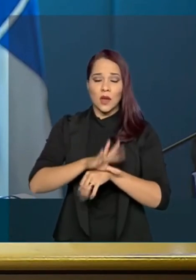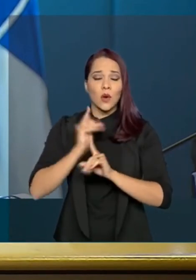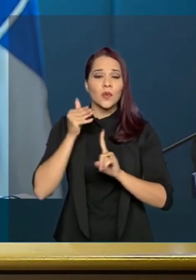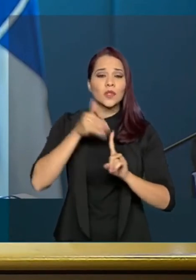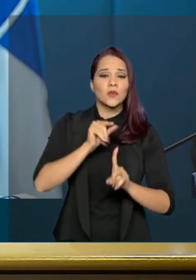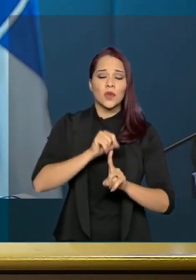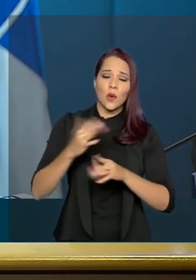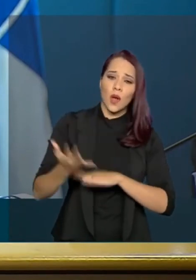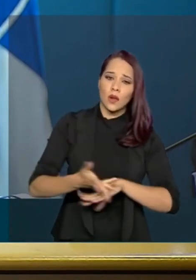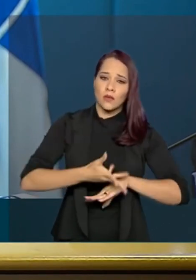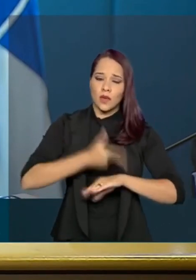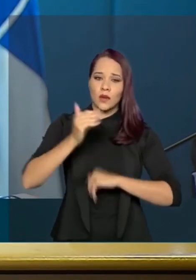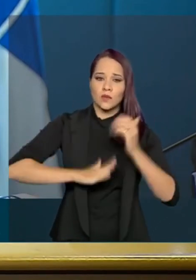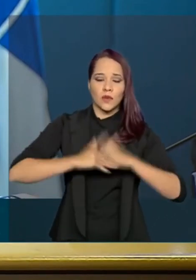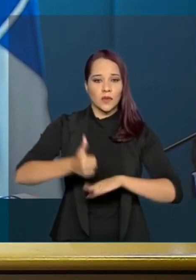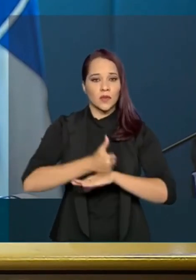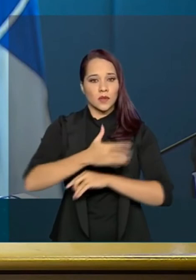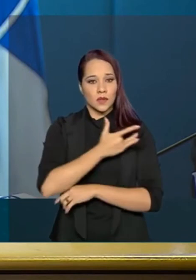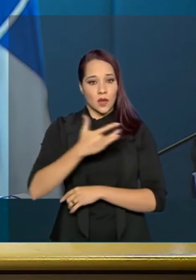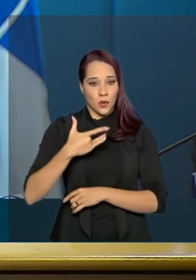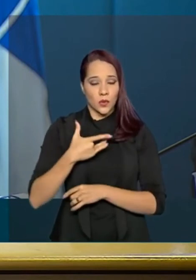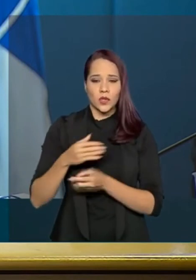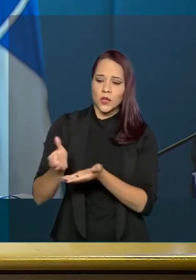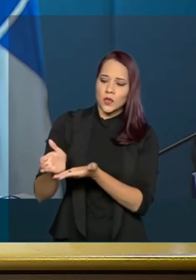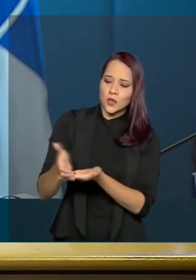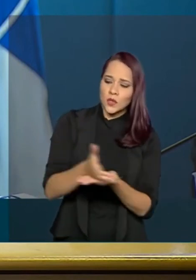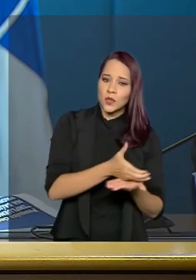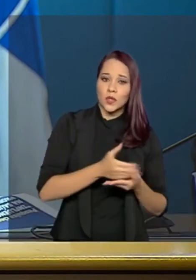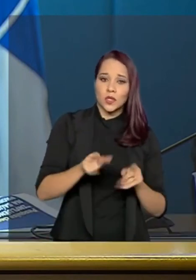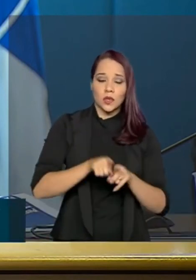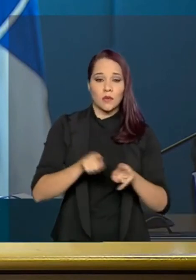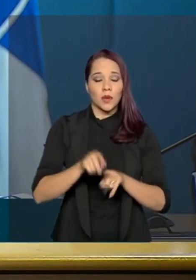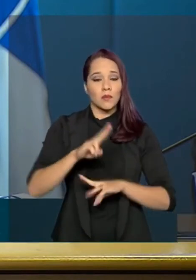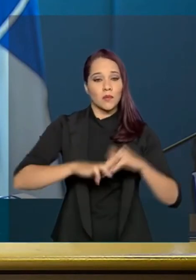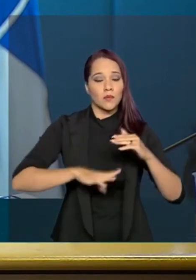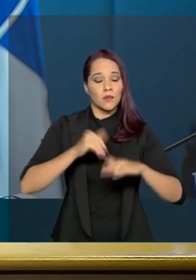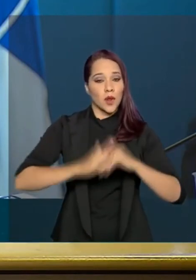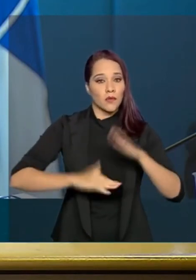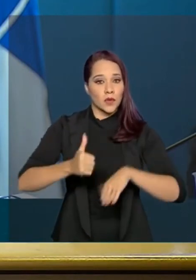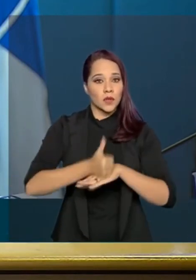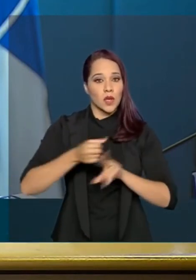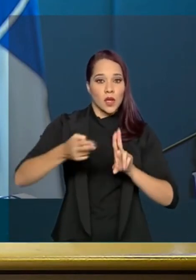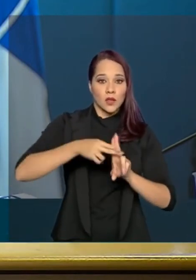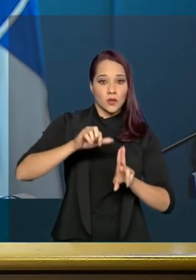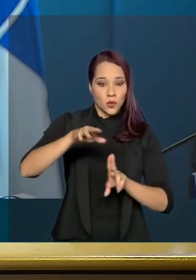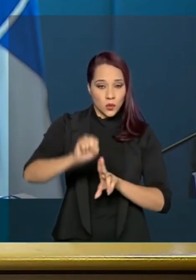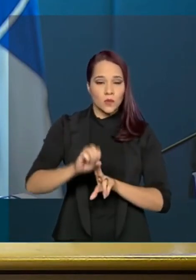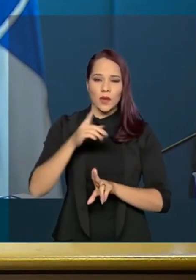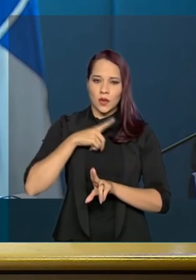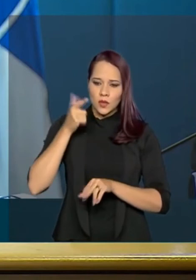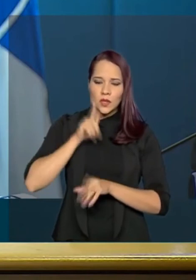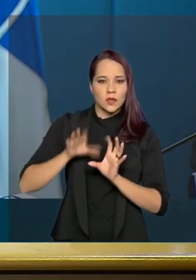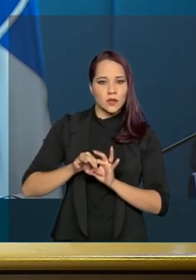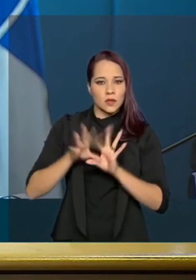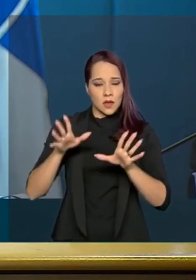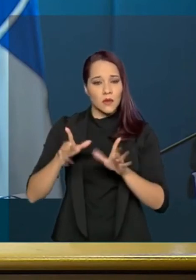formar, qualificar os profissionais de saúde, recrutar profissionais do SUS para que eles estivessem disponíveis naqueles locais onde